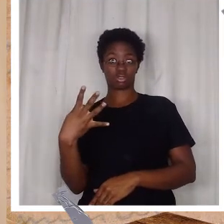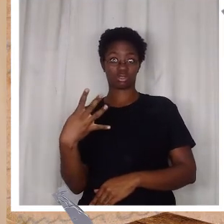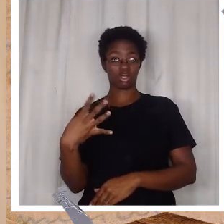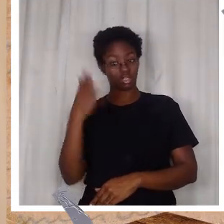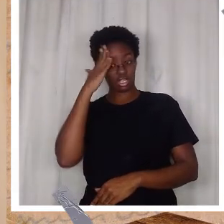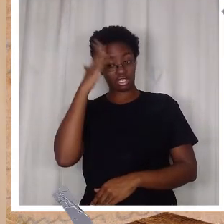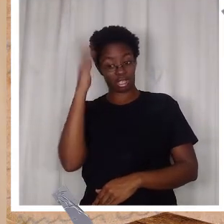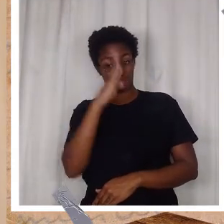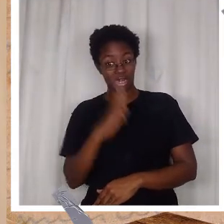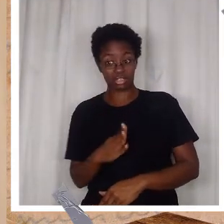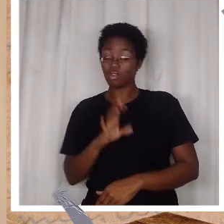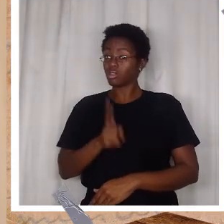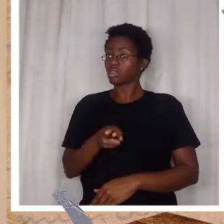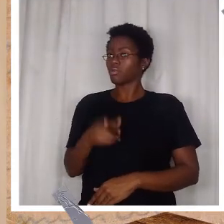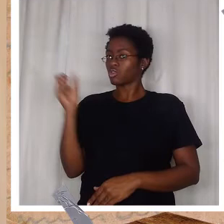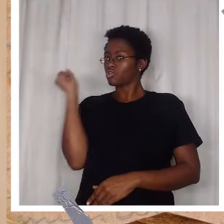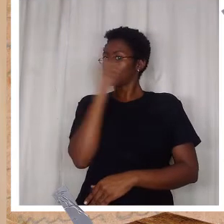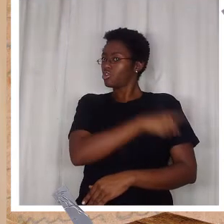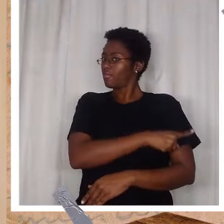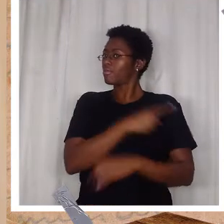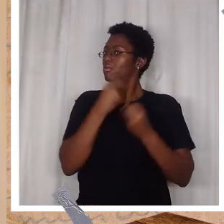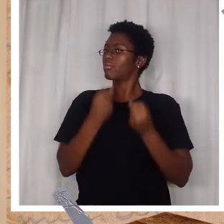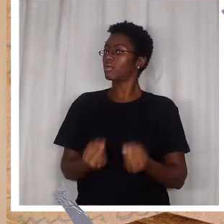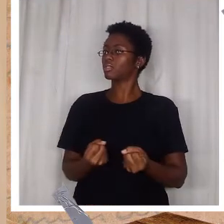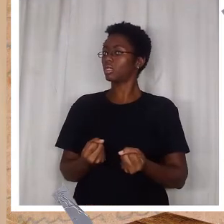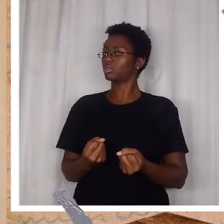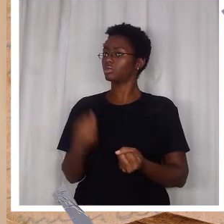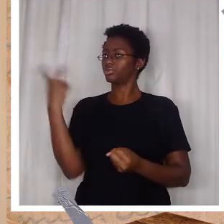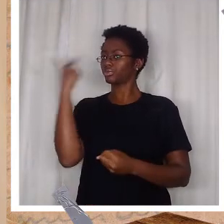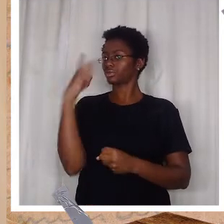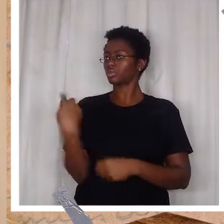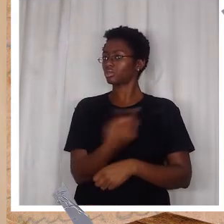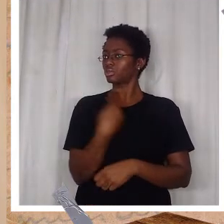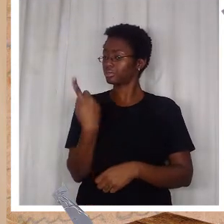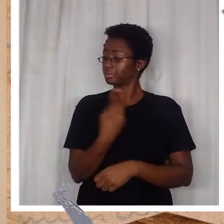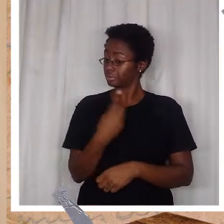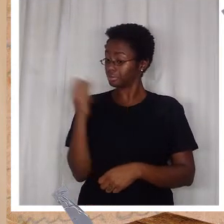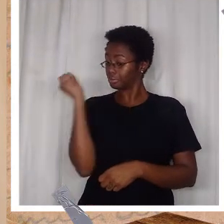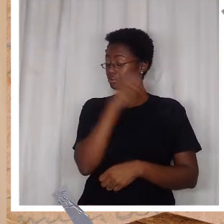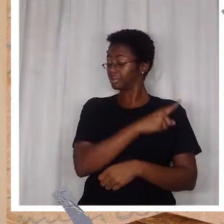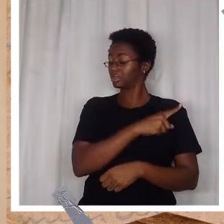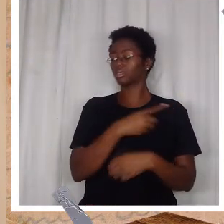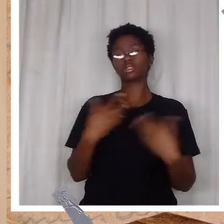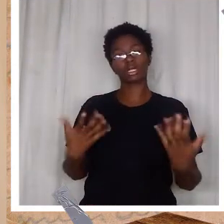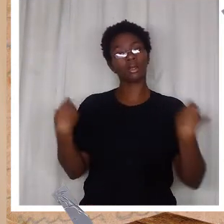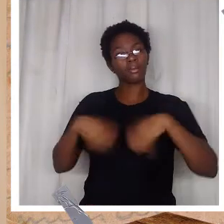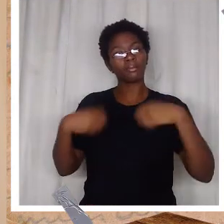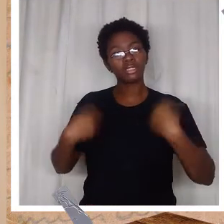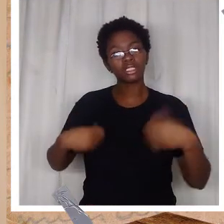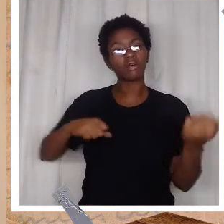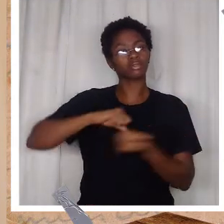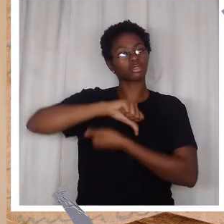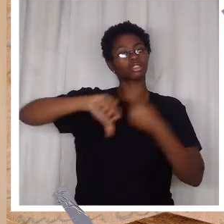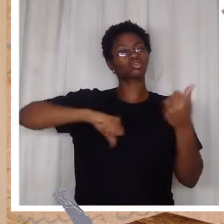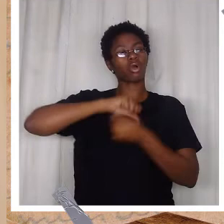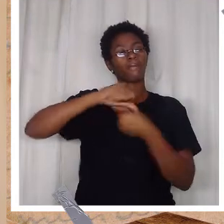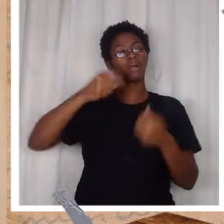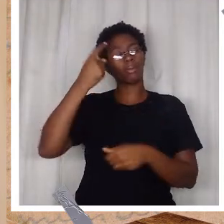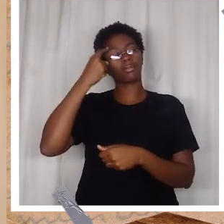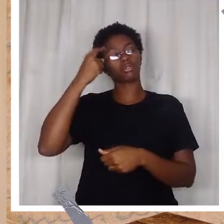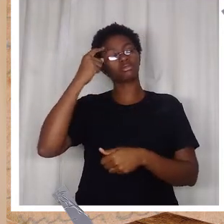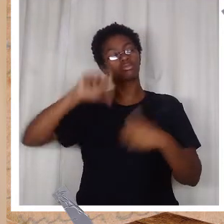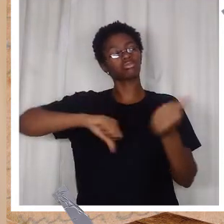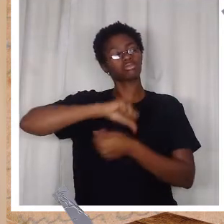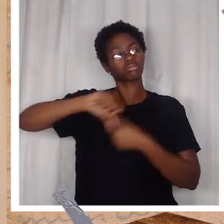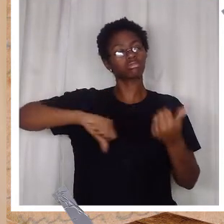história muito menos. Então, muitas vezes, ela teve que se desconstruir enquanto negra, como ela tinha